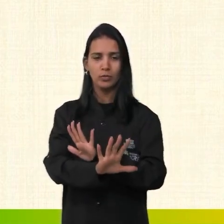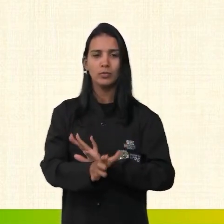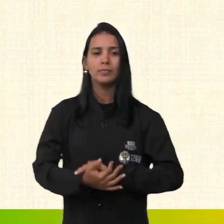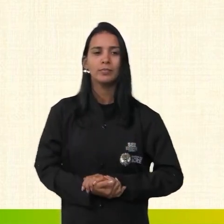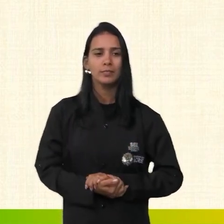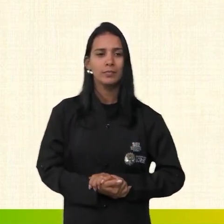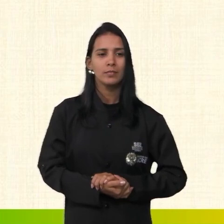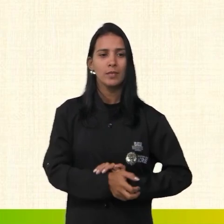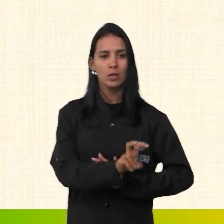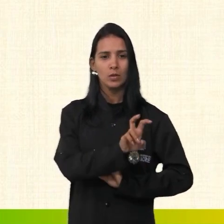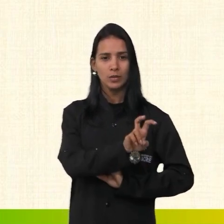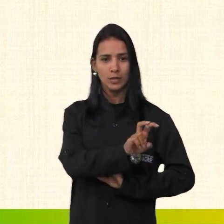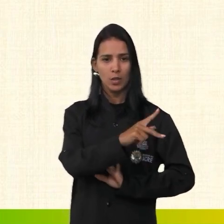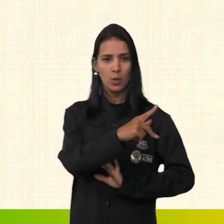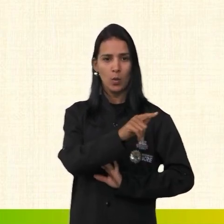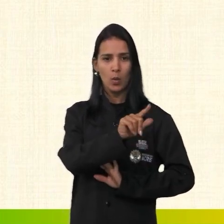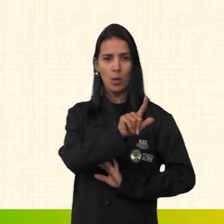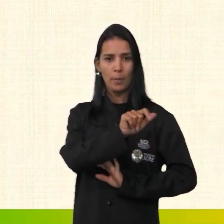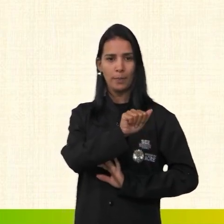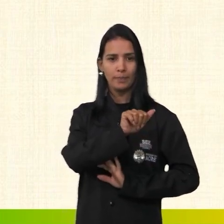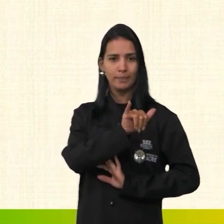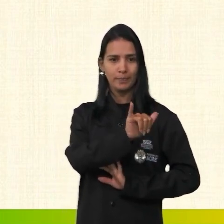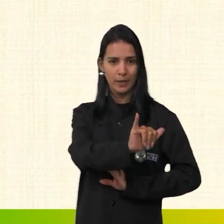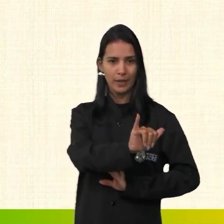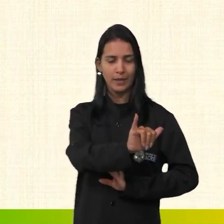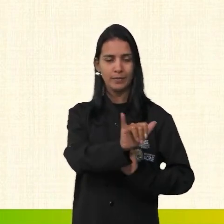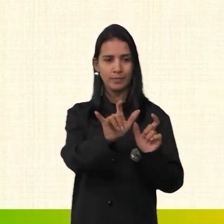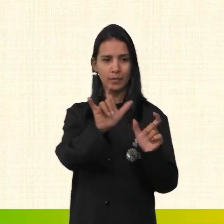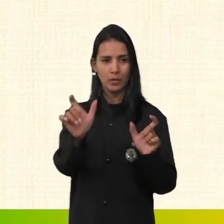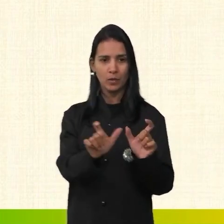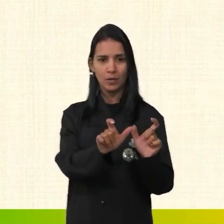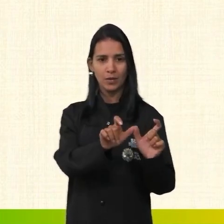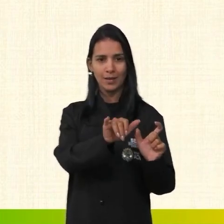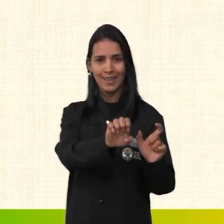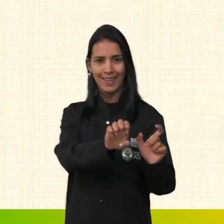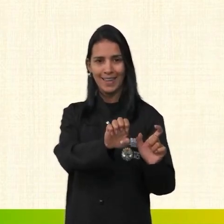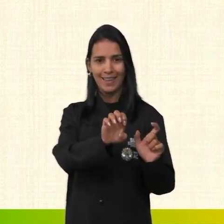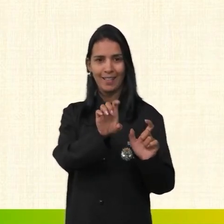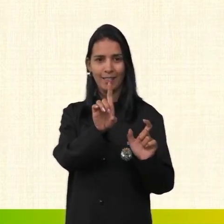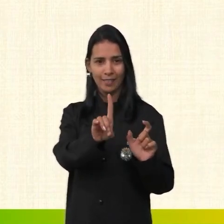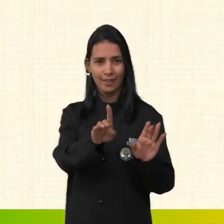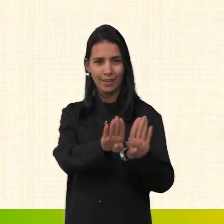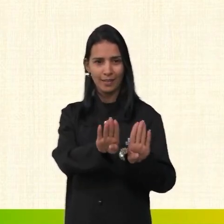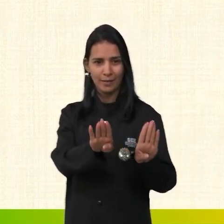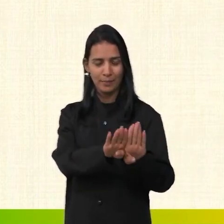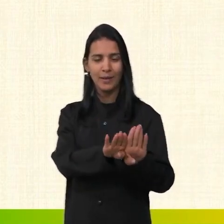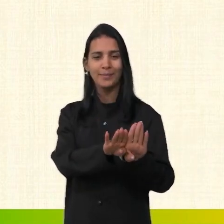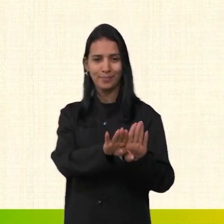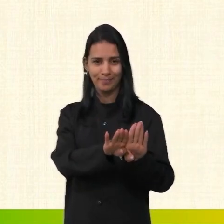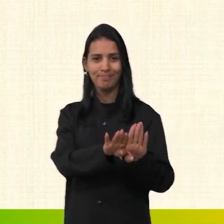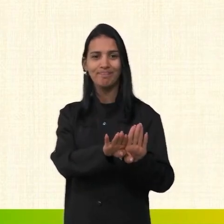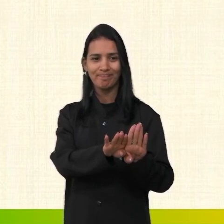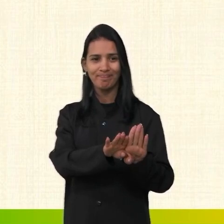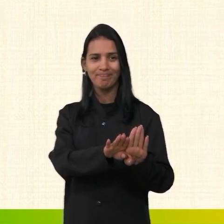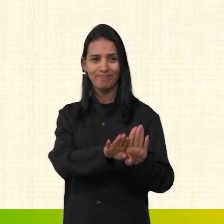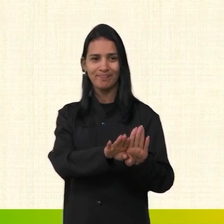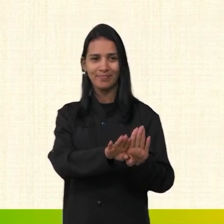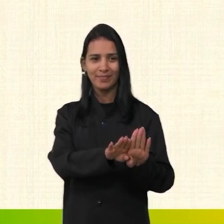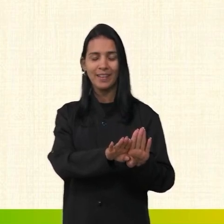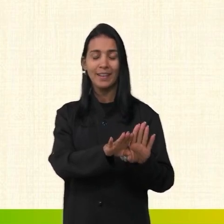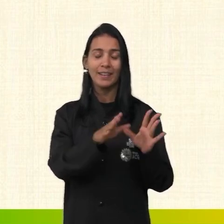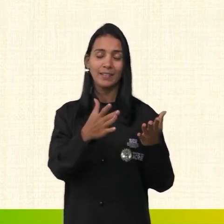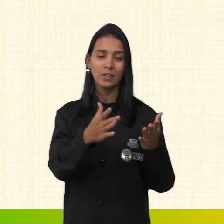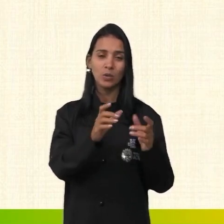O próximo, nós temos aí o play e com o passado